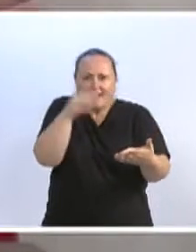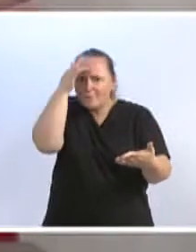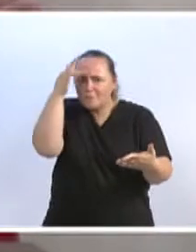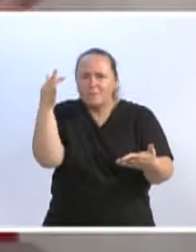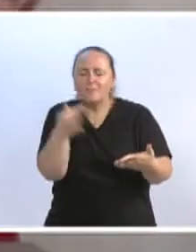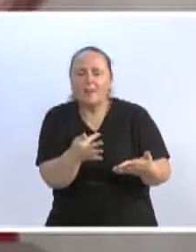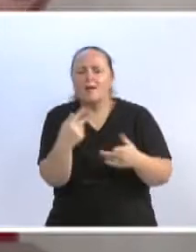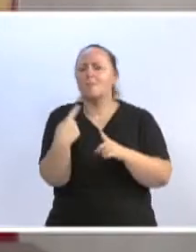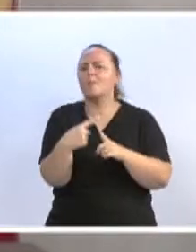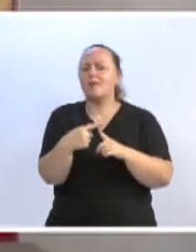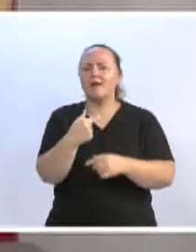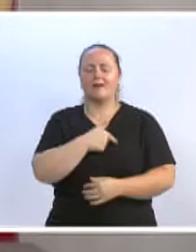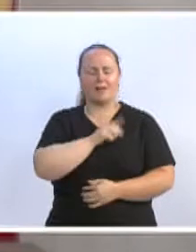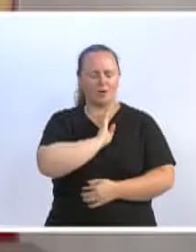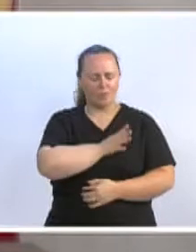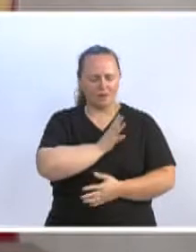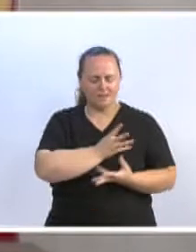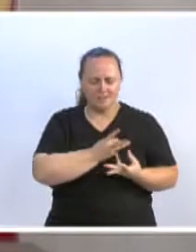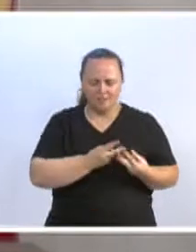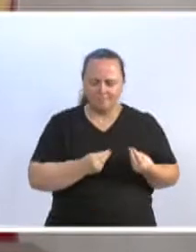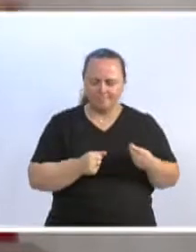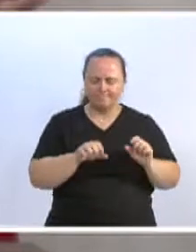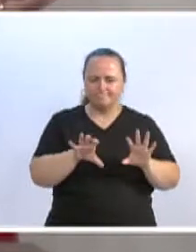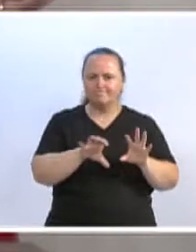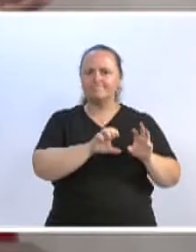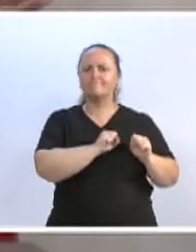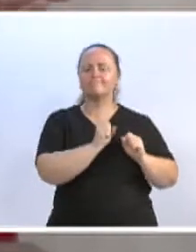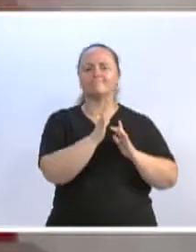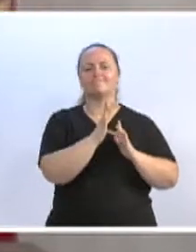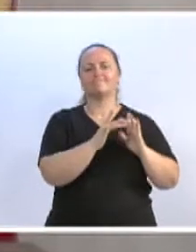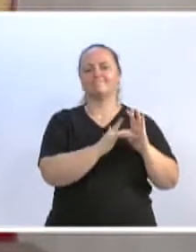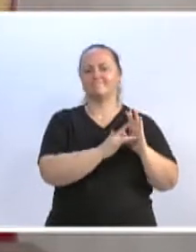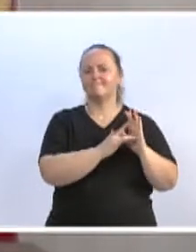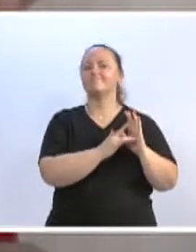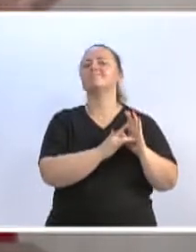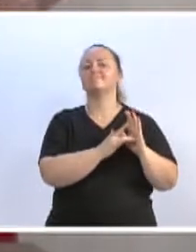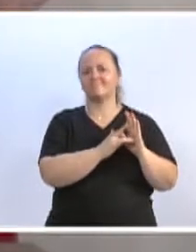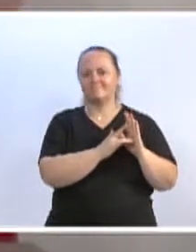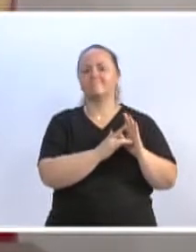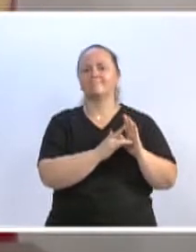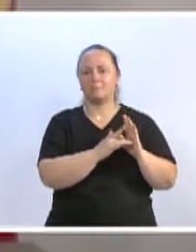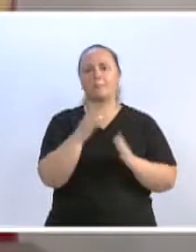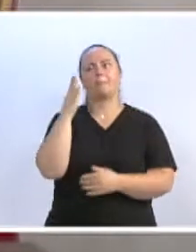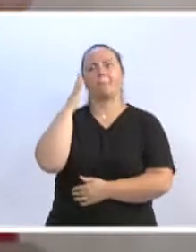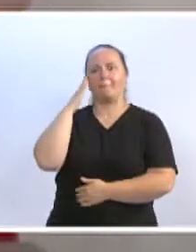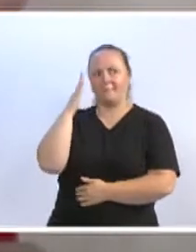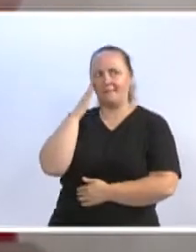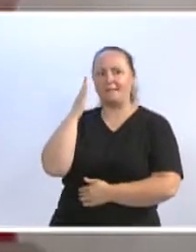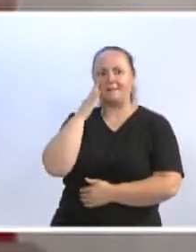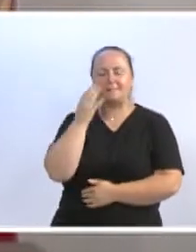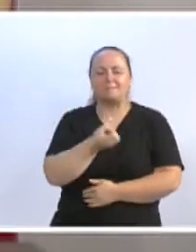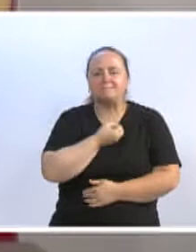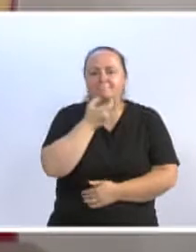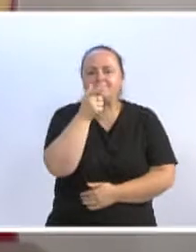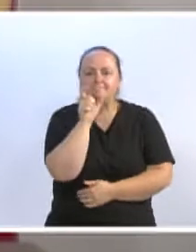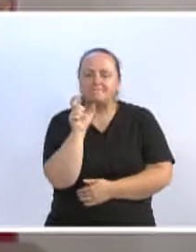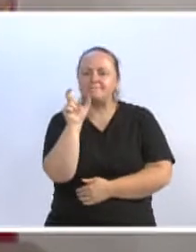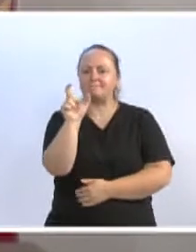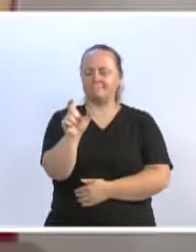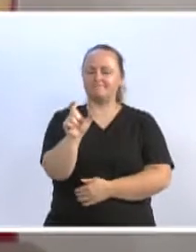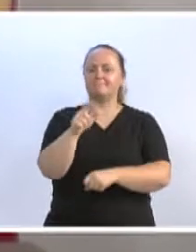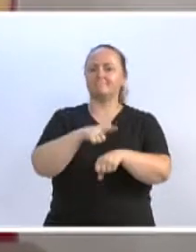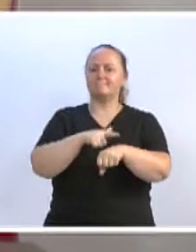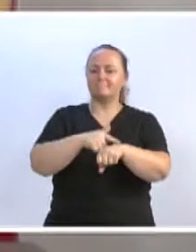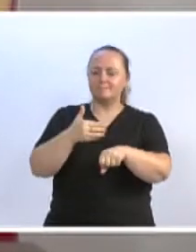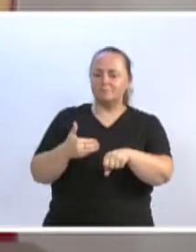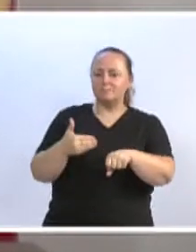quebrantamento. A partir do momento em que nós, eu vou usar essa expressão, embora sei que ela não é muito ortodoxa, a partir do momento